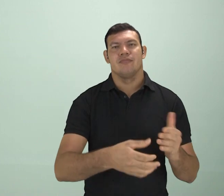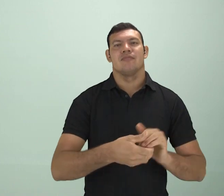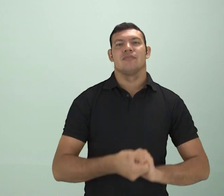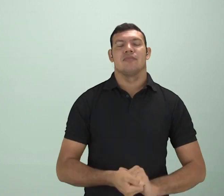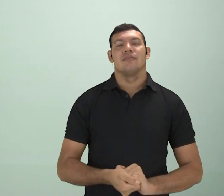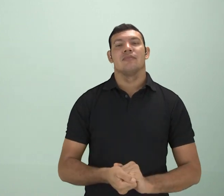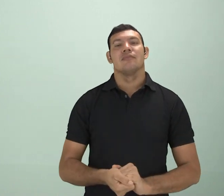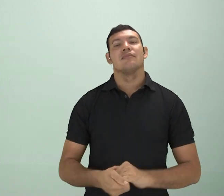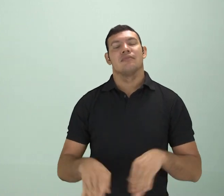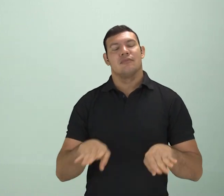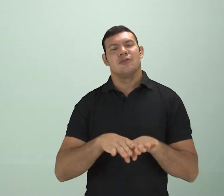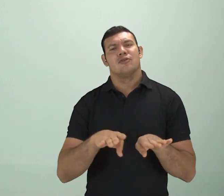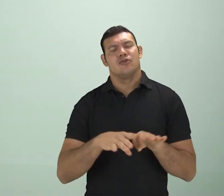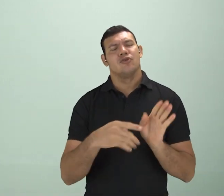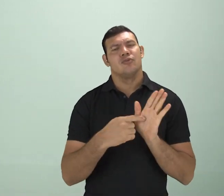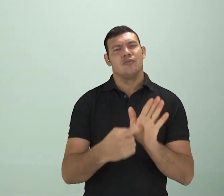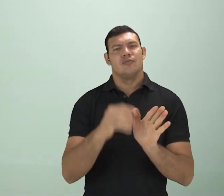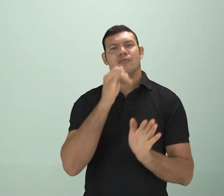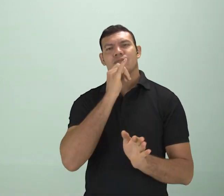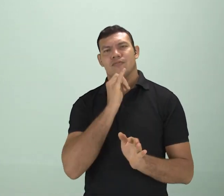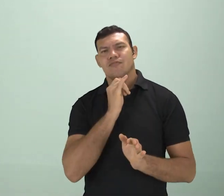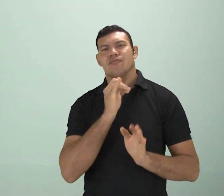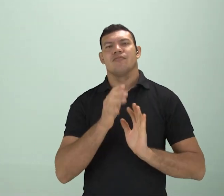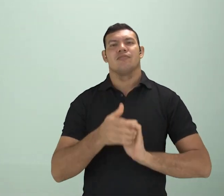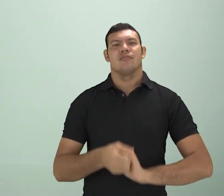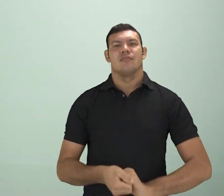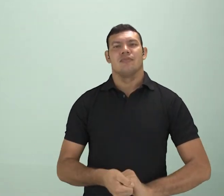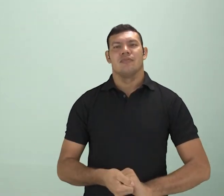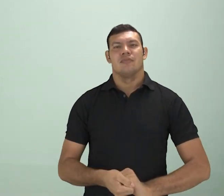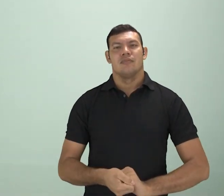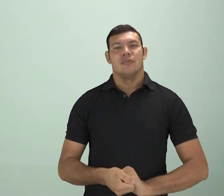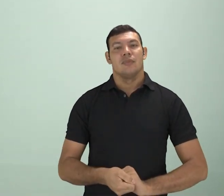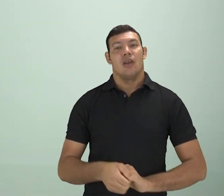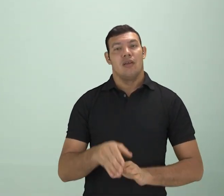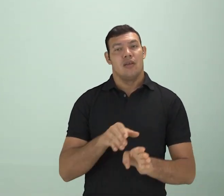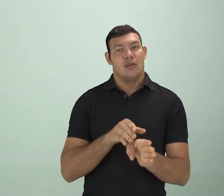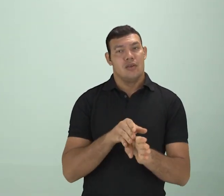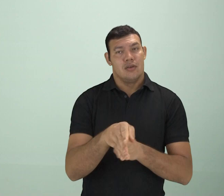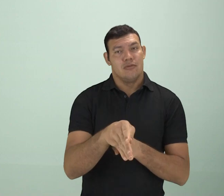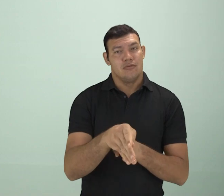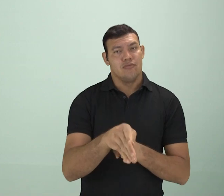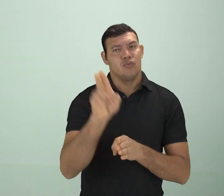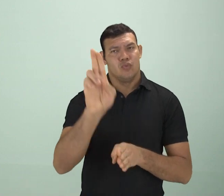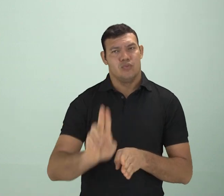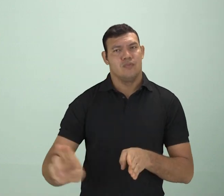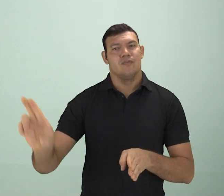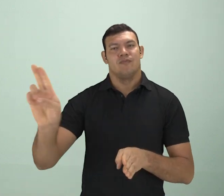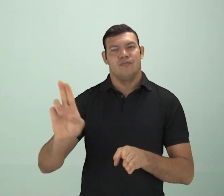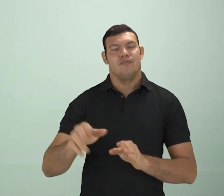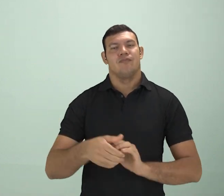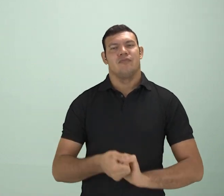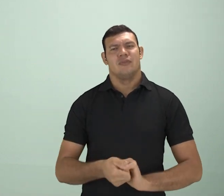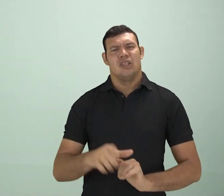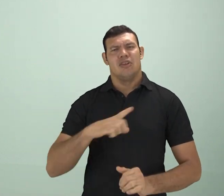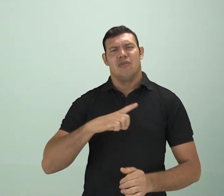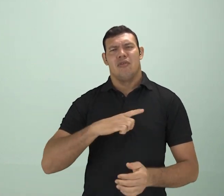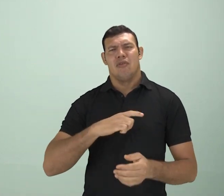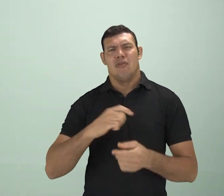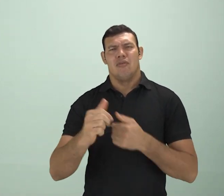vai apresentar esse exemplo. São esses operadores argumentativos que eu indico. Existem outros, tá? Mas eu deixo esses para